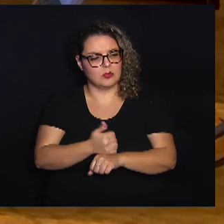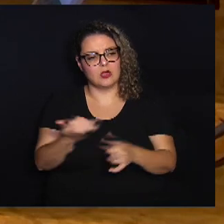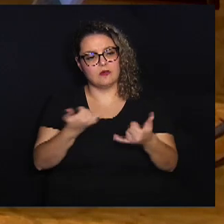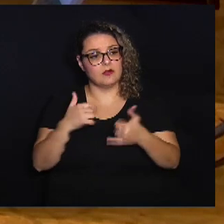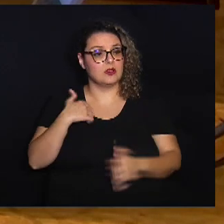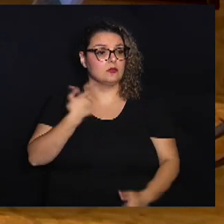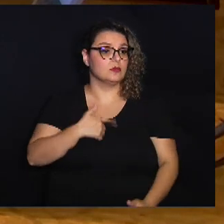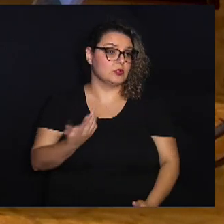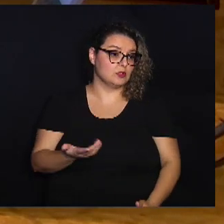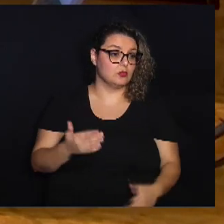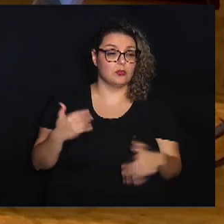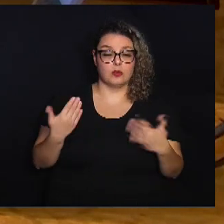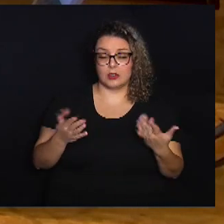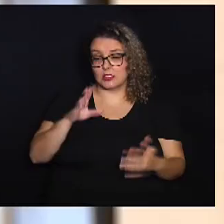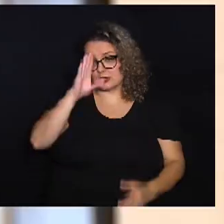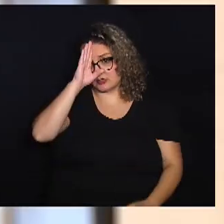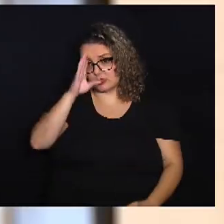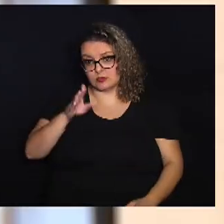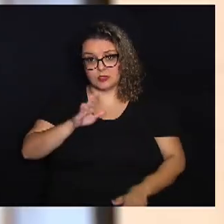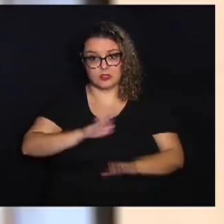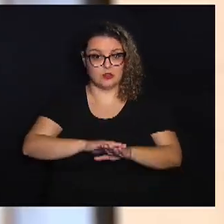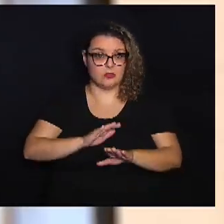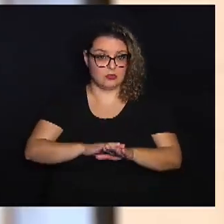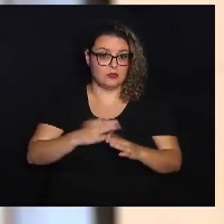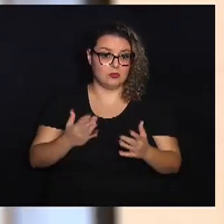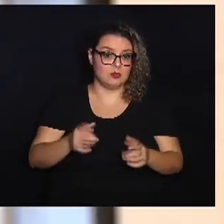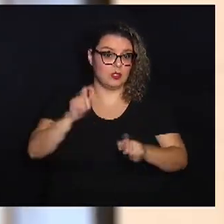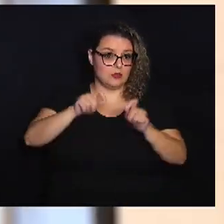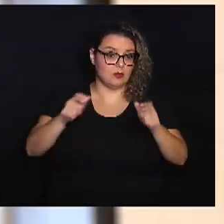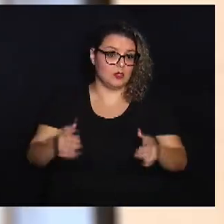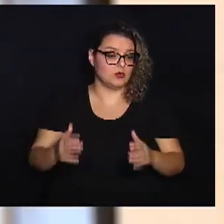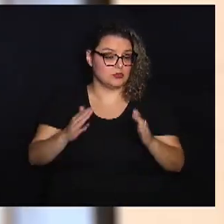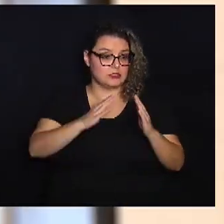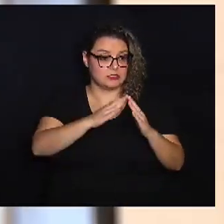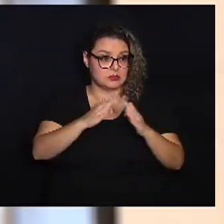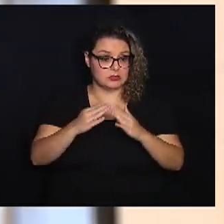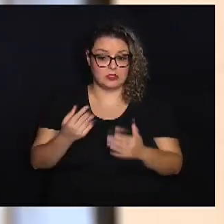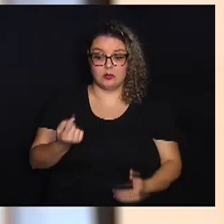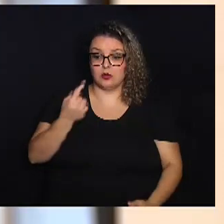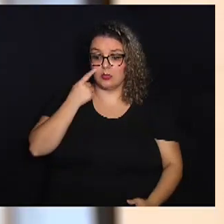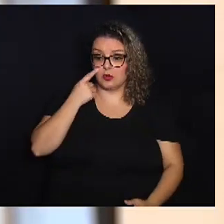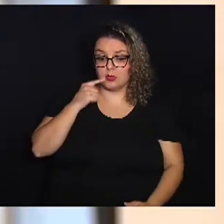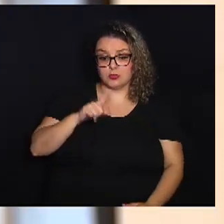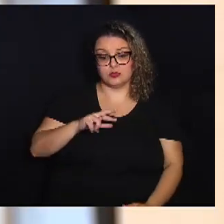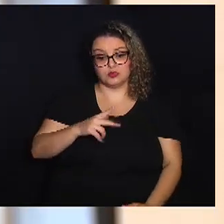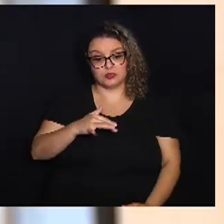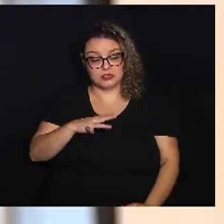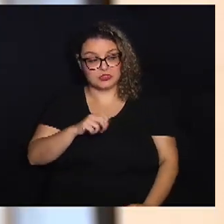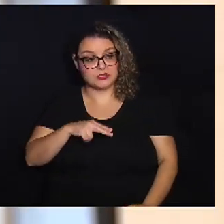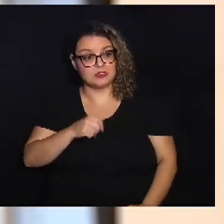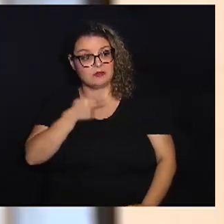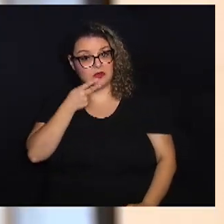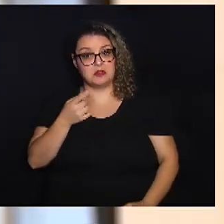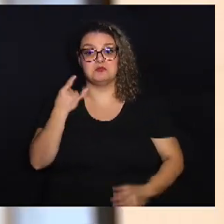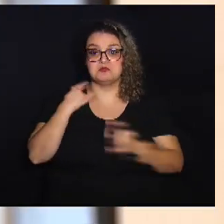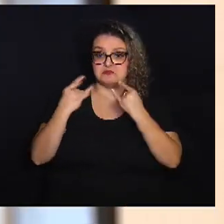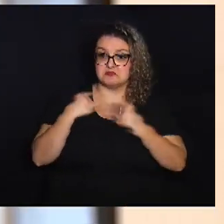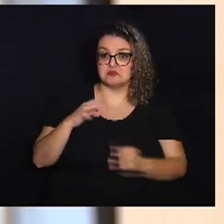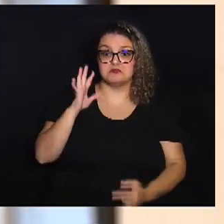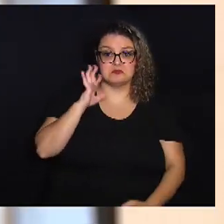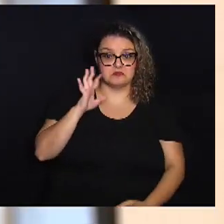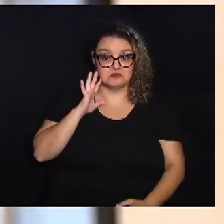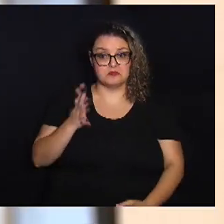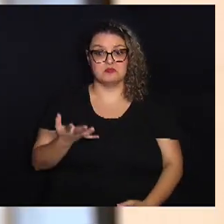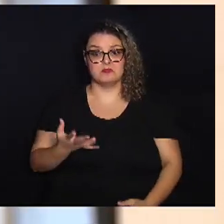gente, né, quais são as principais funções para o pessoal que está em casa. Olha só, a Luciana falando, me interessei, achei bacana,